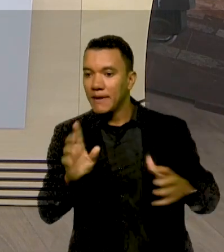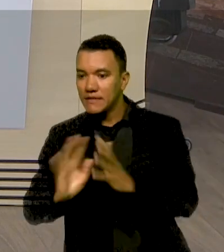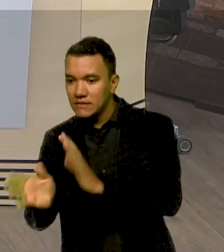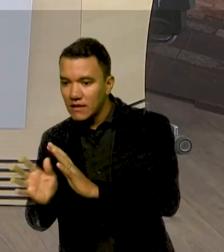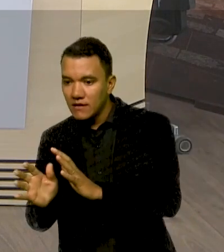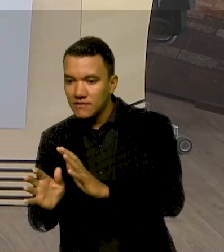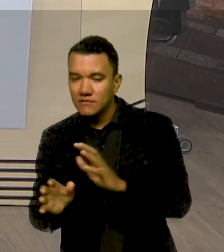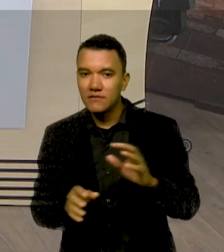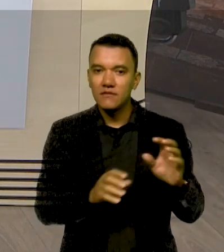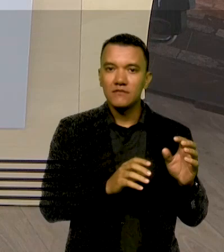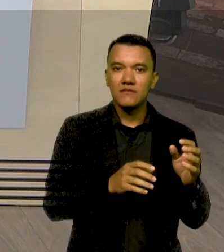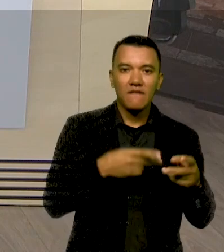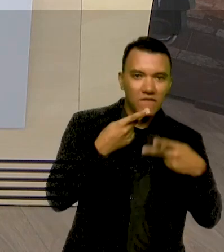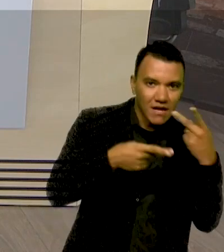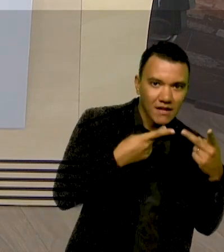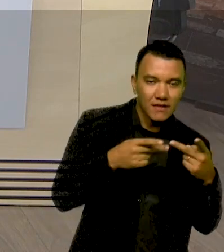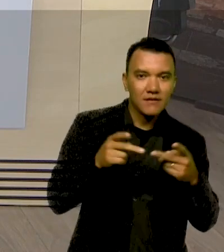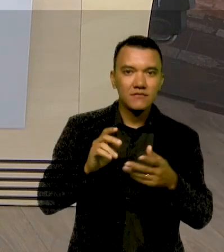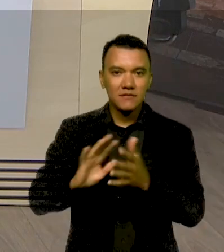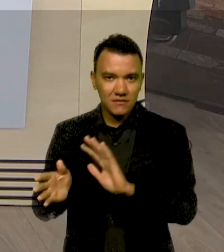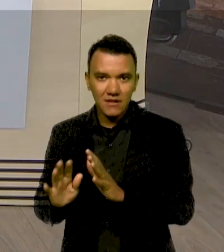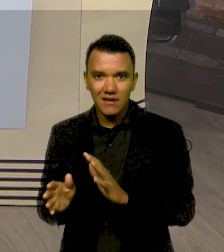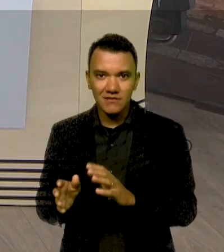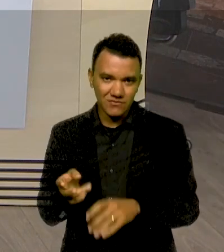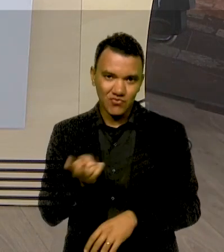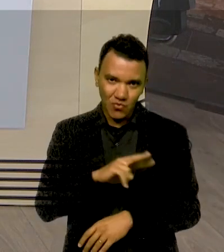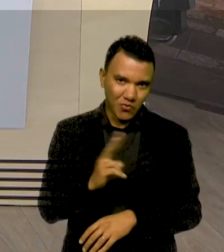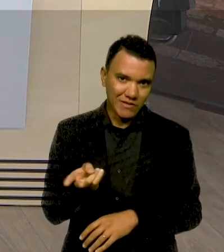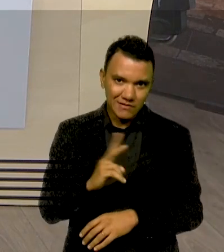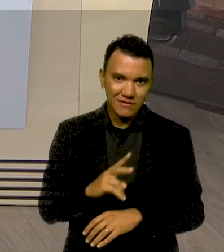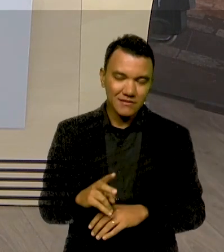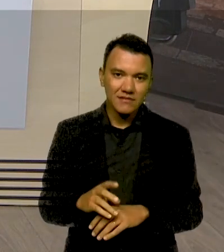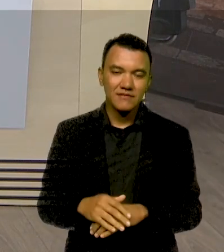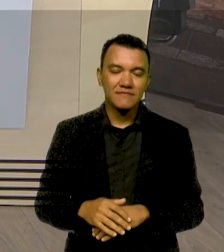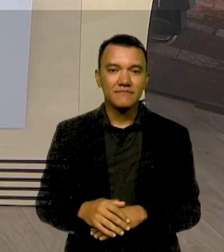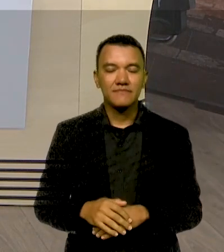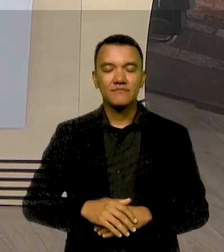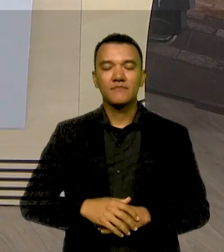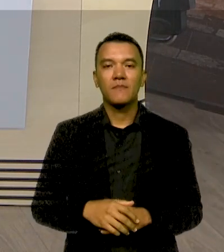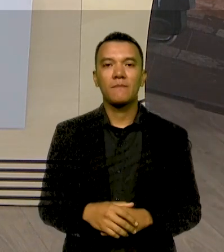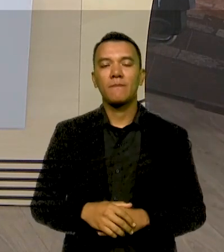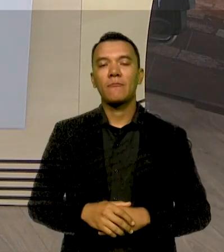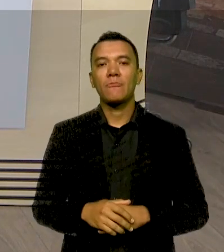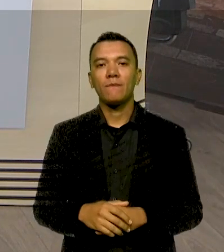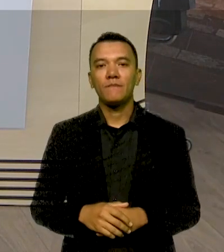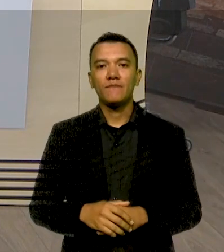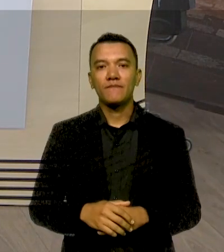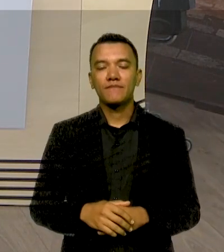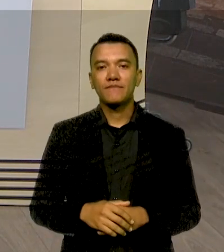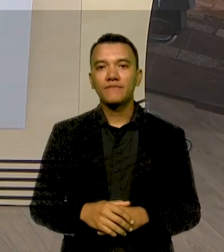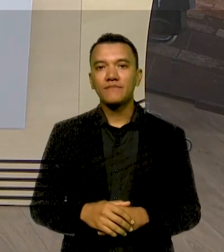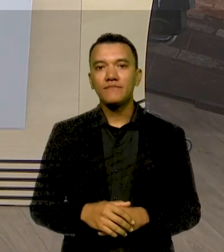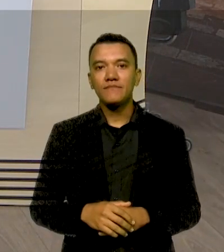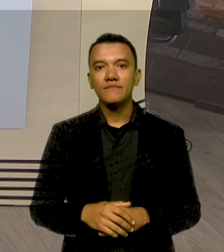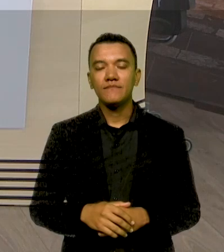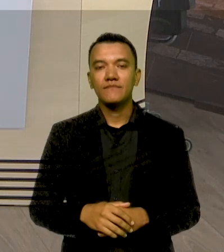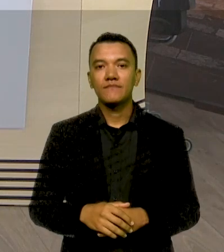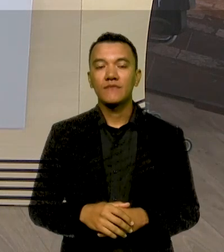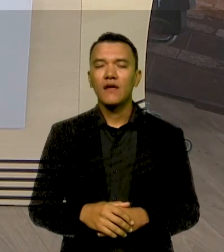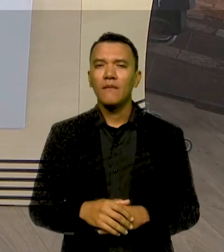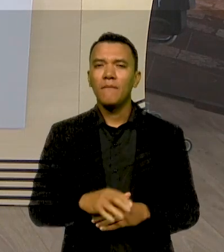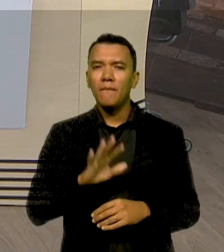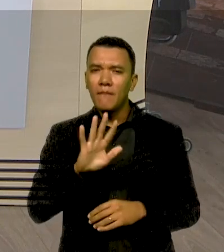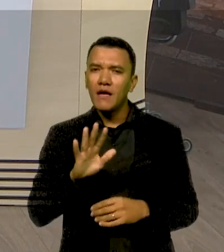compreensão através da sinalização, né, para a criança surda. Hoje em